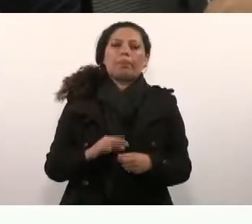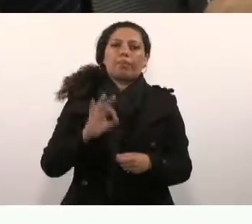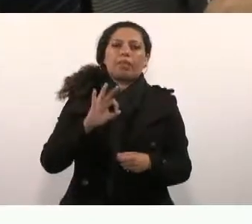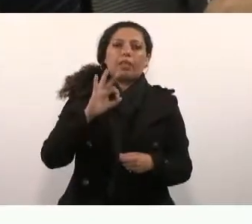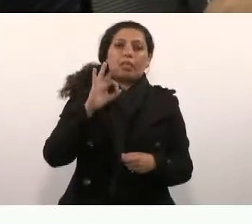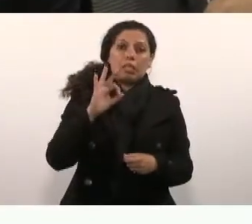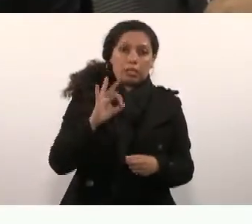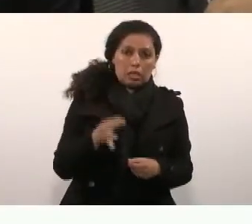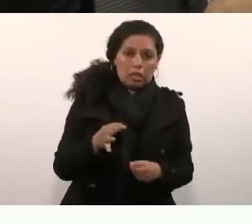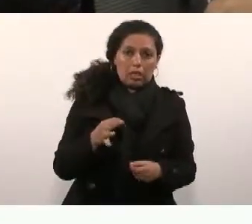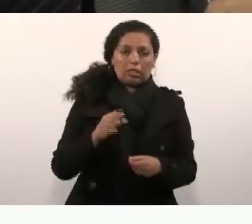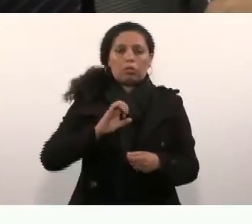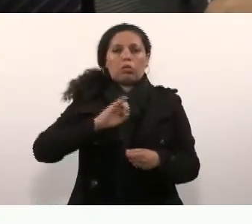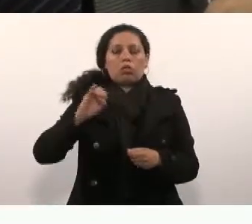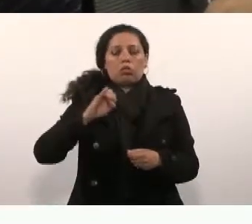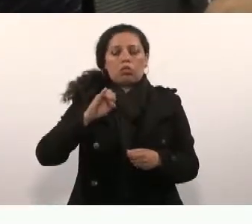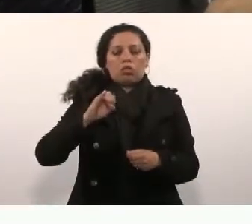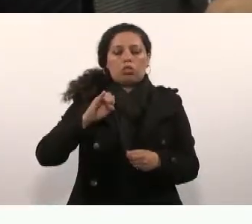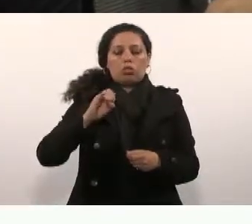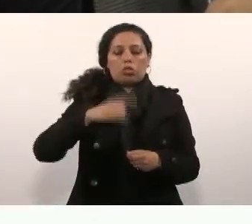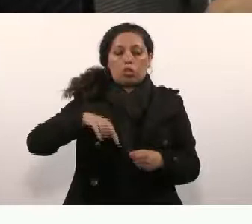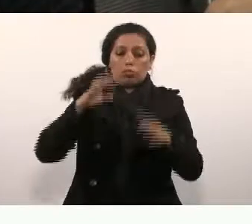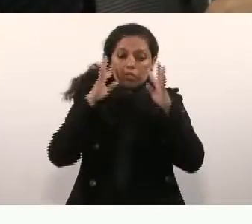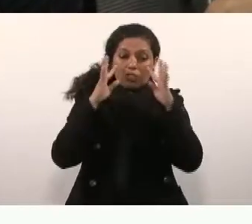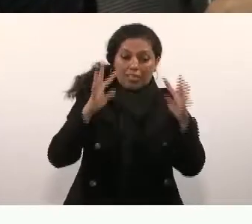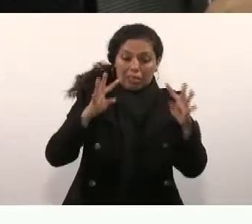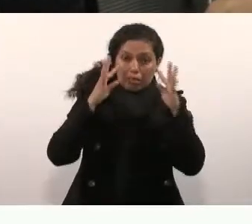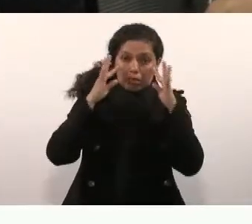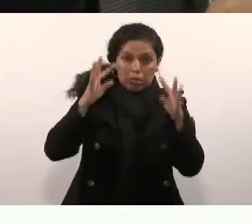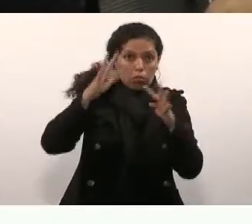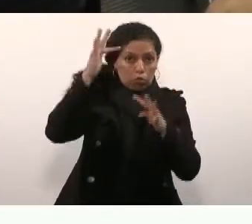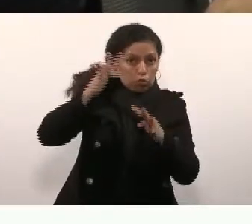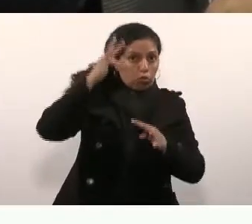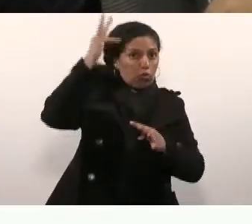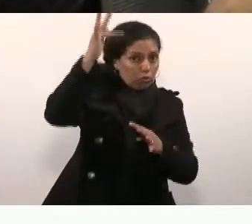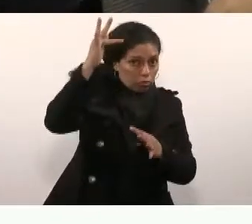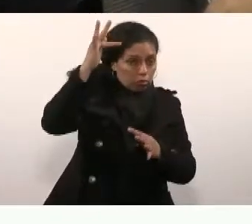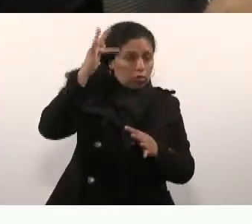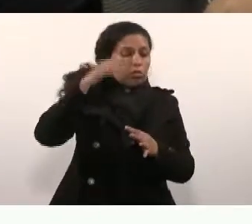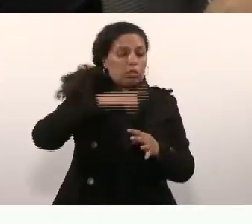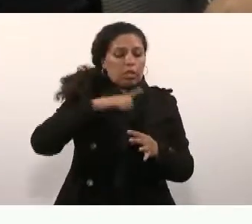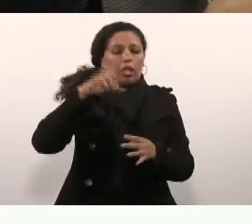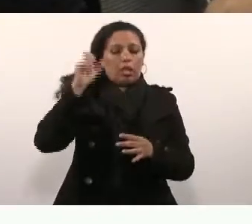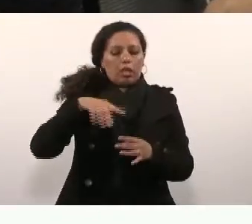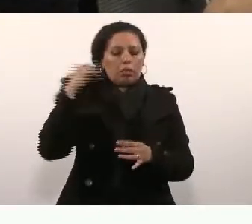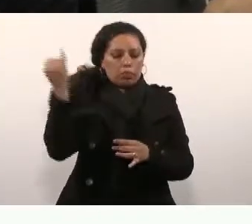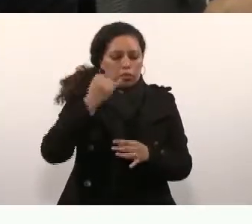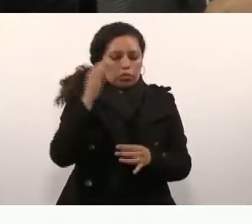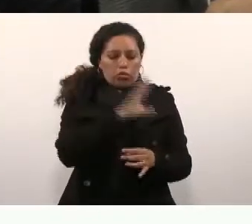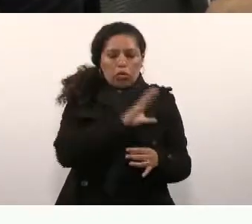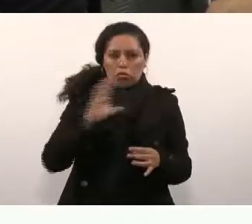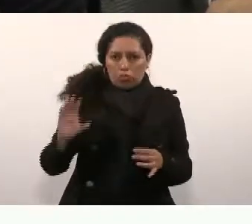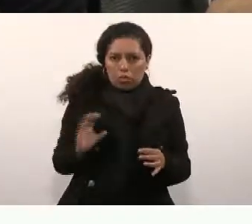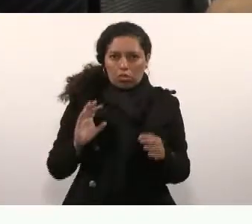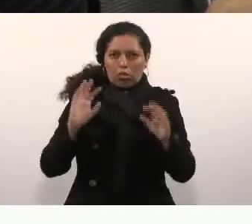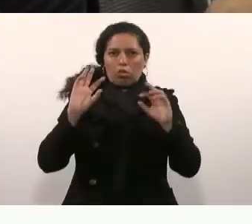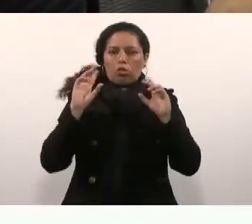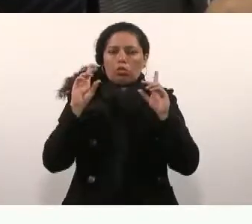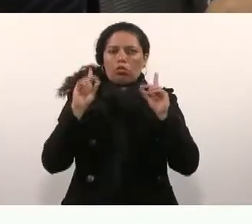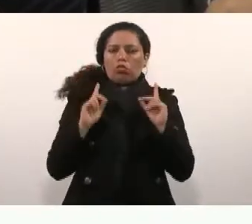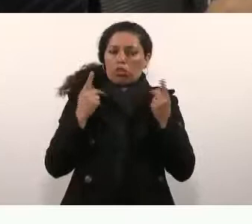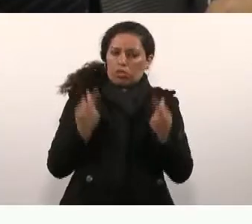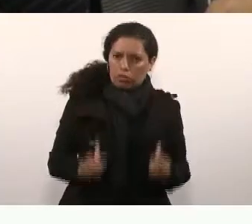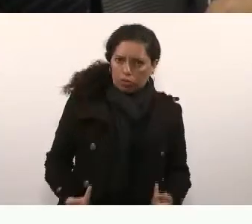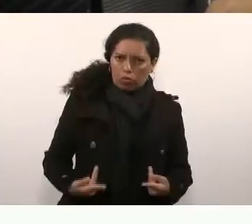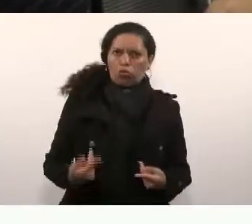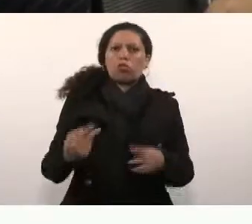uma consequência que a gente precisa estar atento, mas talvez, acho, Valdec, que a Comissão de Direitos Humanos é importantíssima nesse processo. E